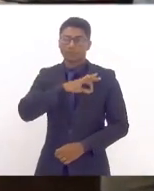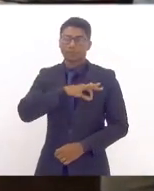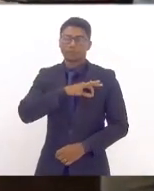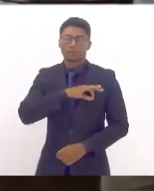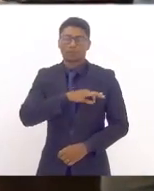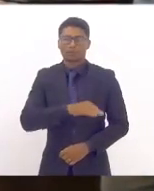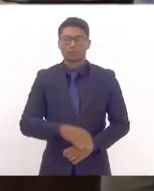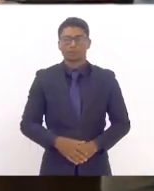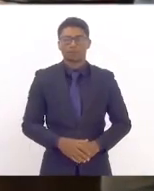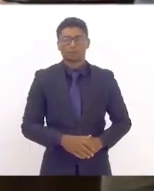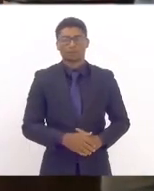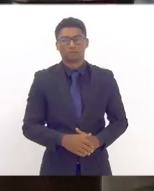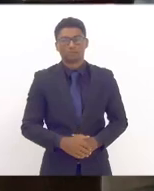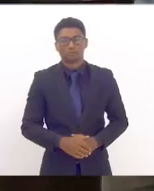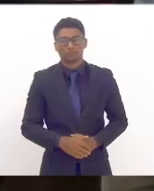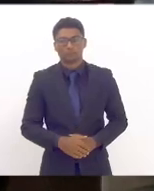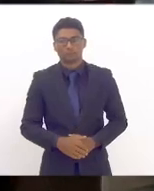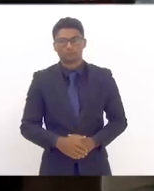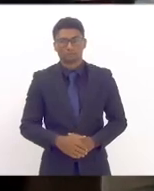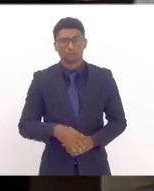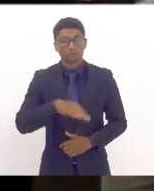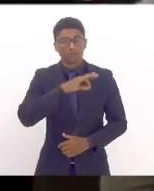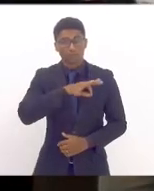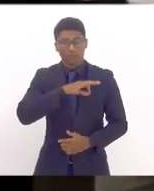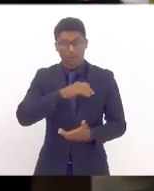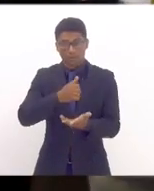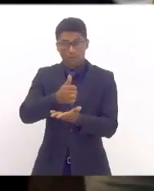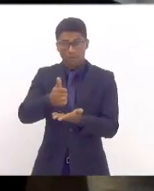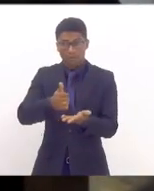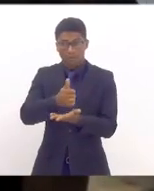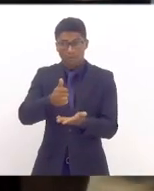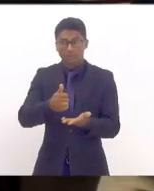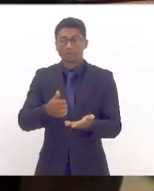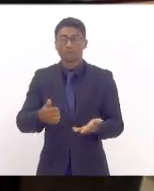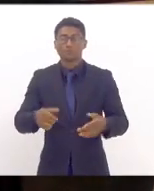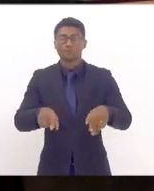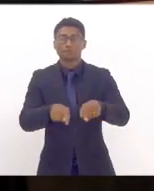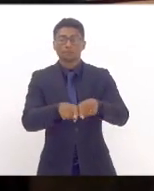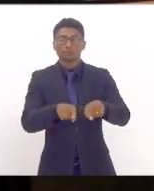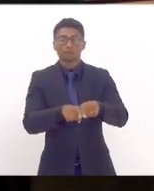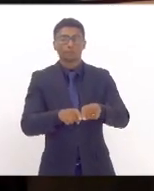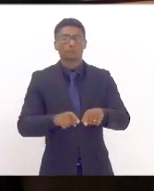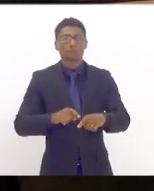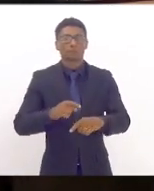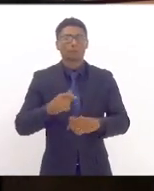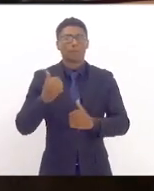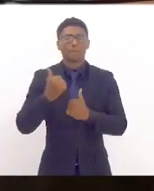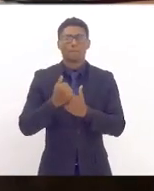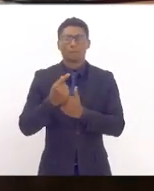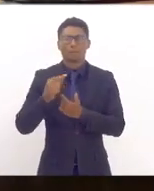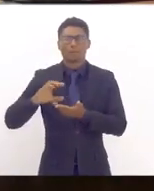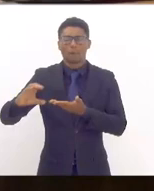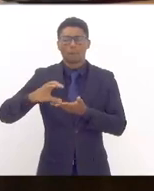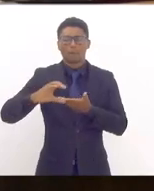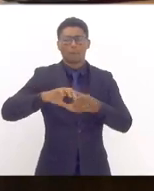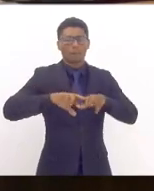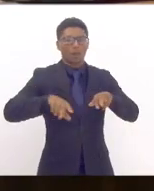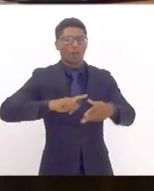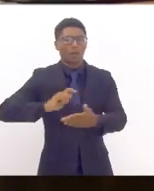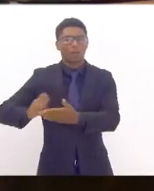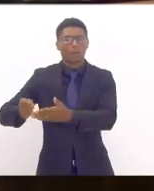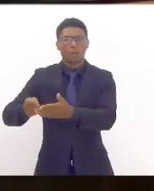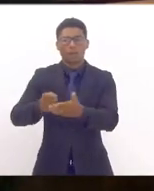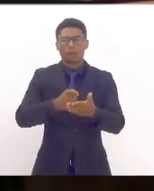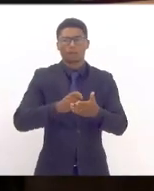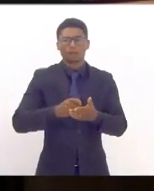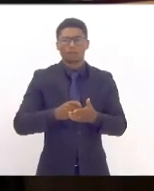Considerando o salário base as gratificações e demais benefícios Isto